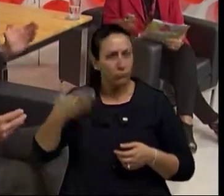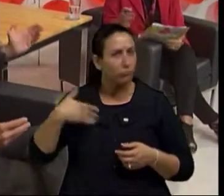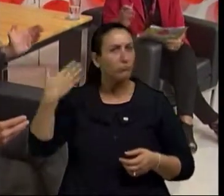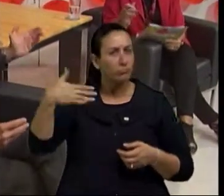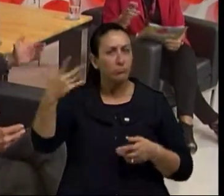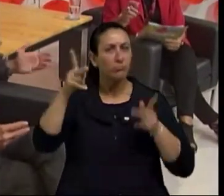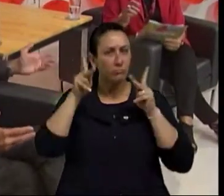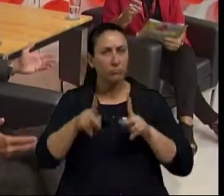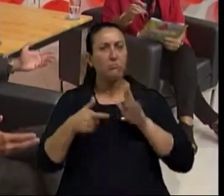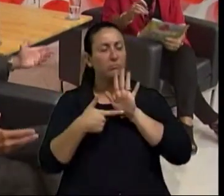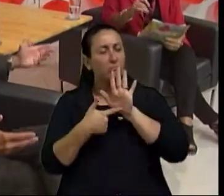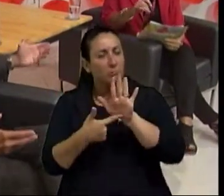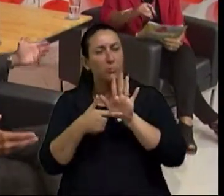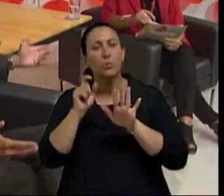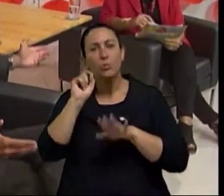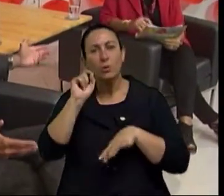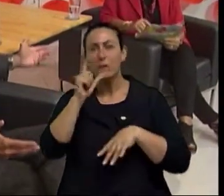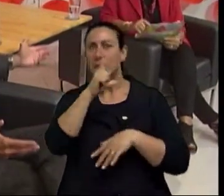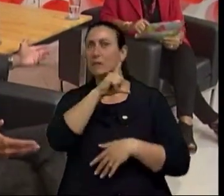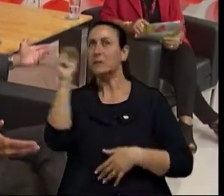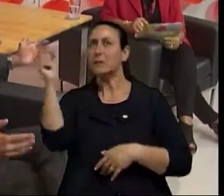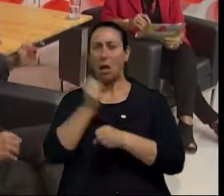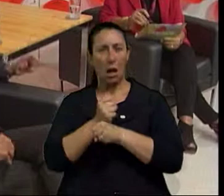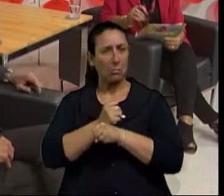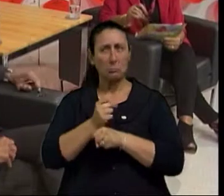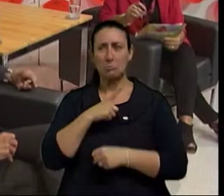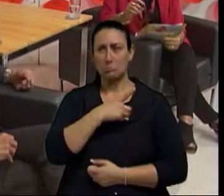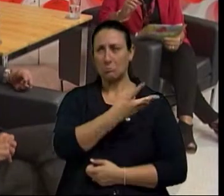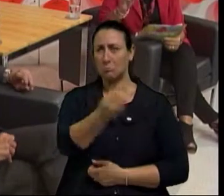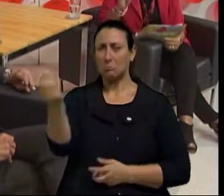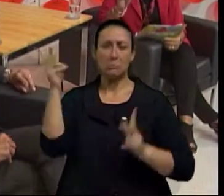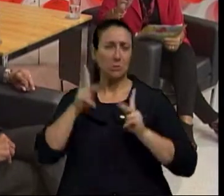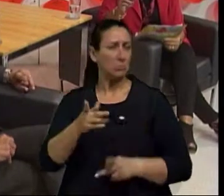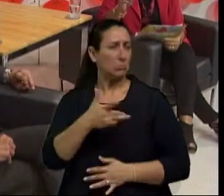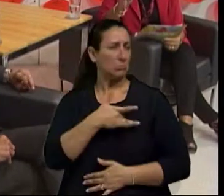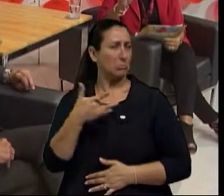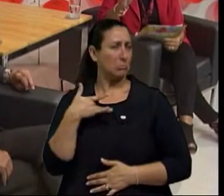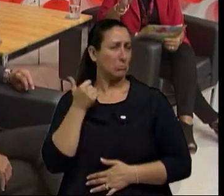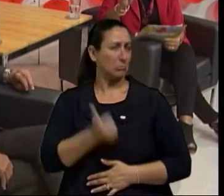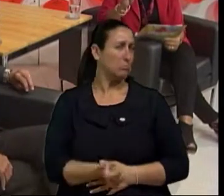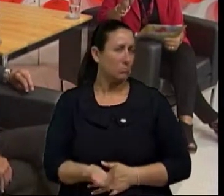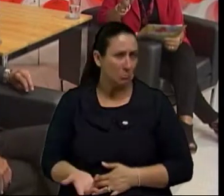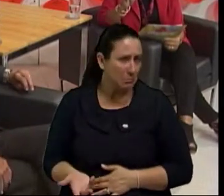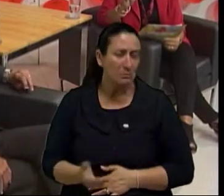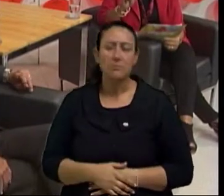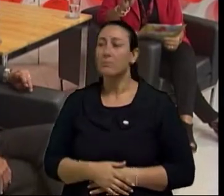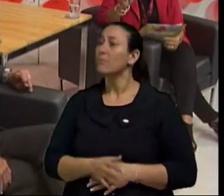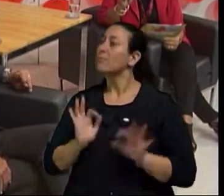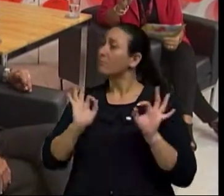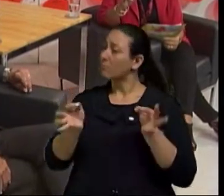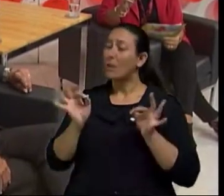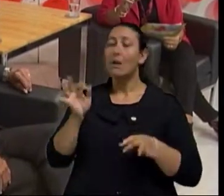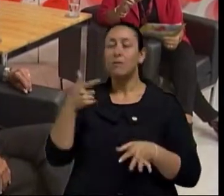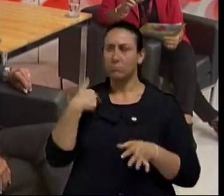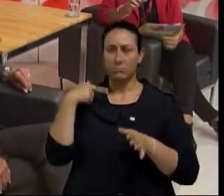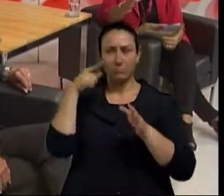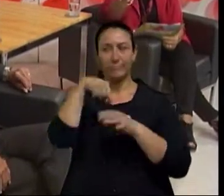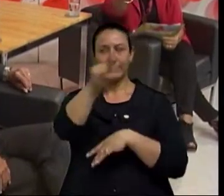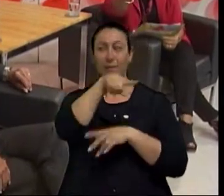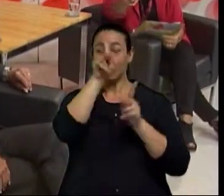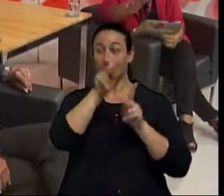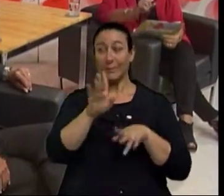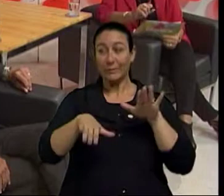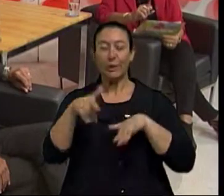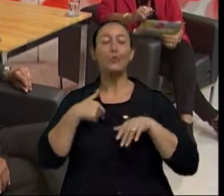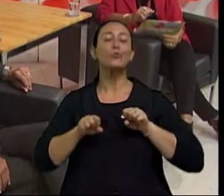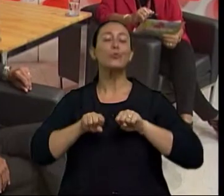de nonagenárias, de centenárias, muito saudáveis. Claro. Agora eu vou lhe fazer uma pergunta que eu tenho certeza que o pessoal ali em casa, depois me encontro no super e diz assim,